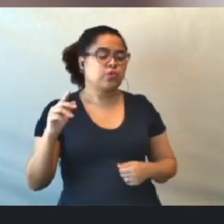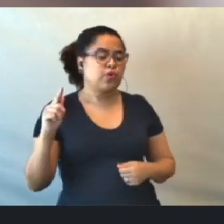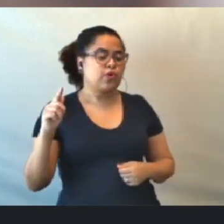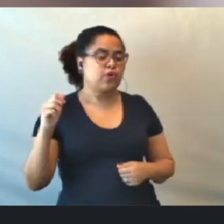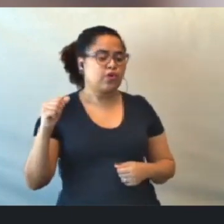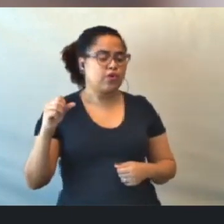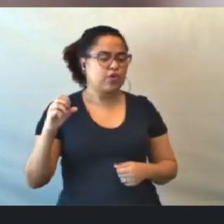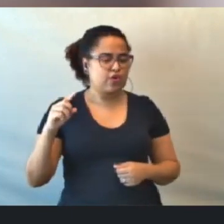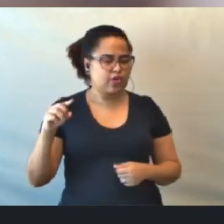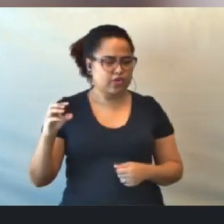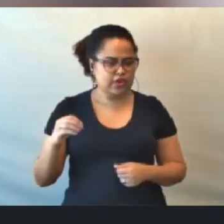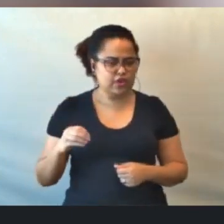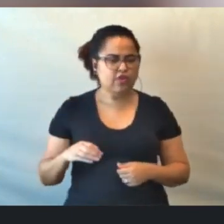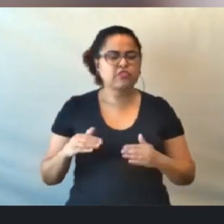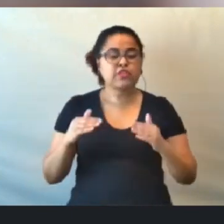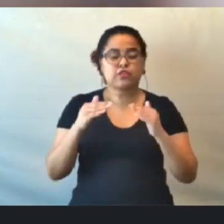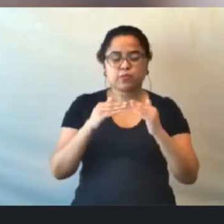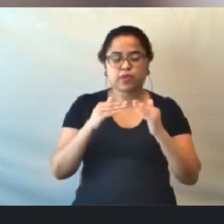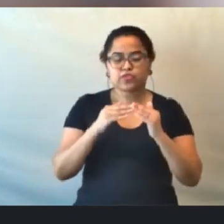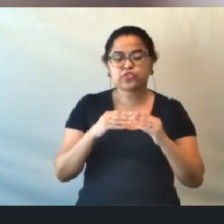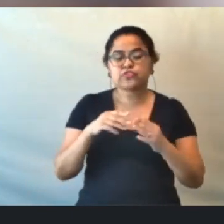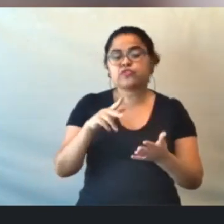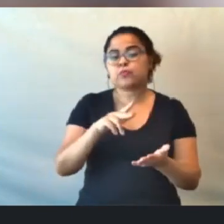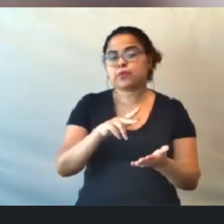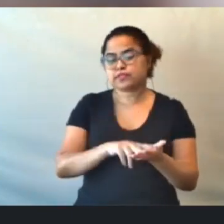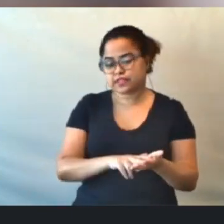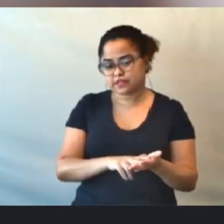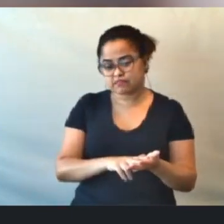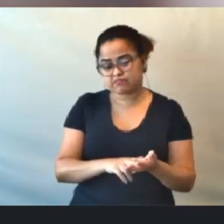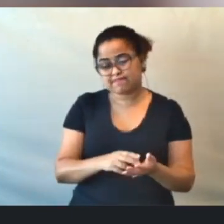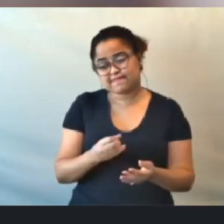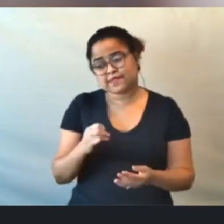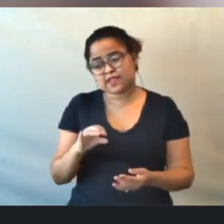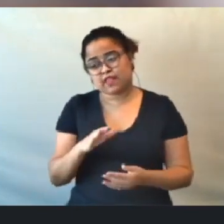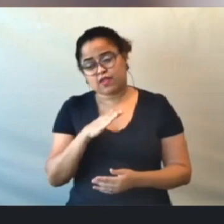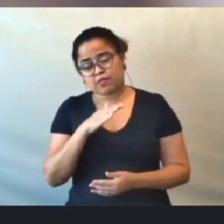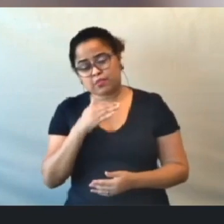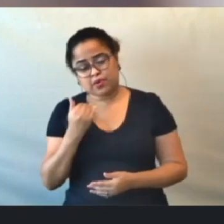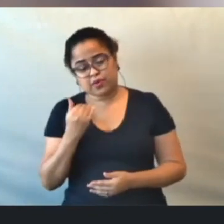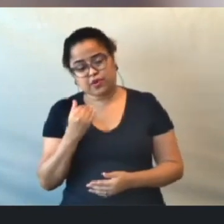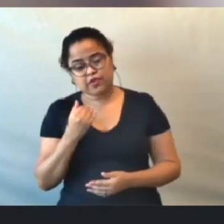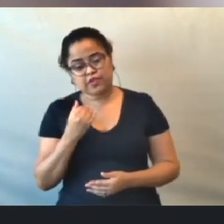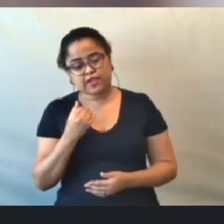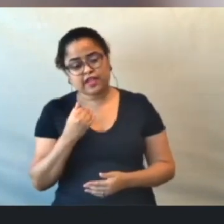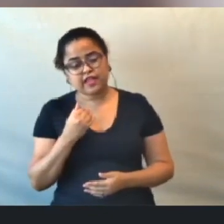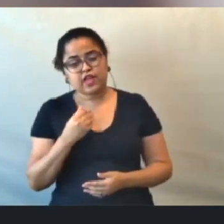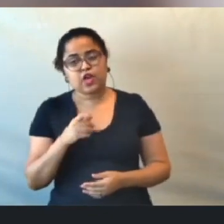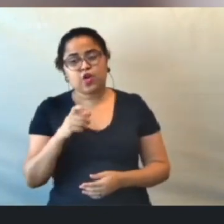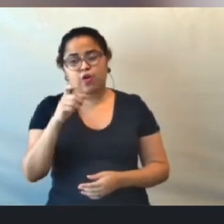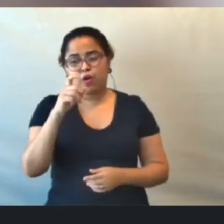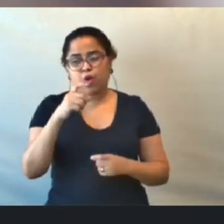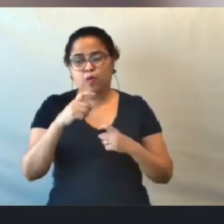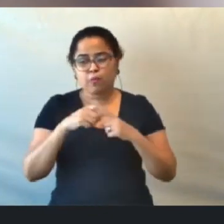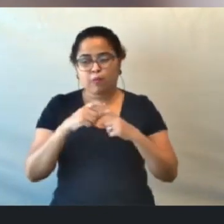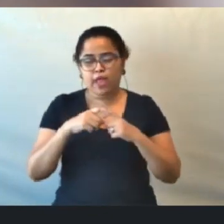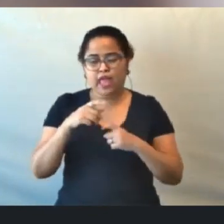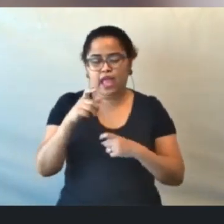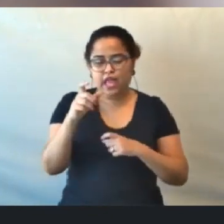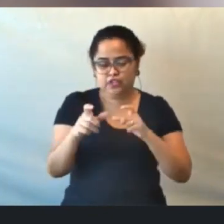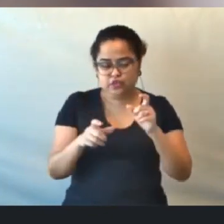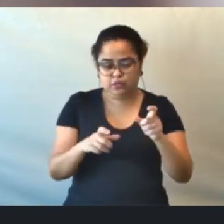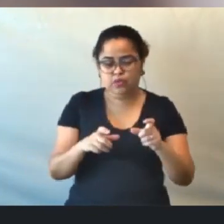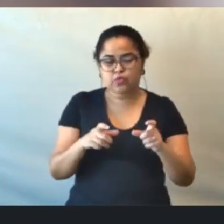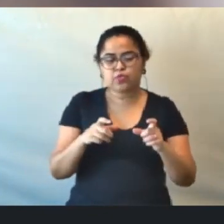o paciente, senão vai matar o paciente. Tenho que ter um cirurgião altamente qualificado.